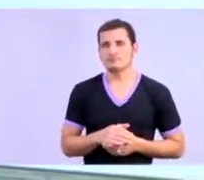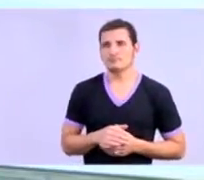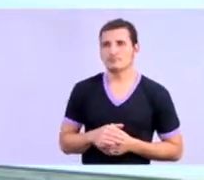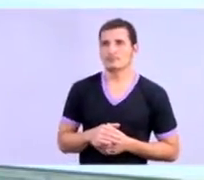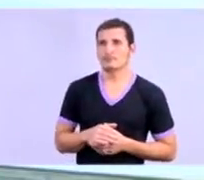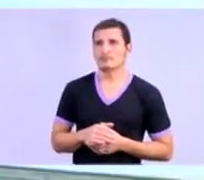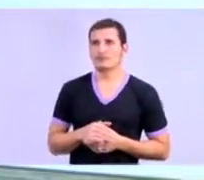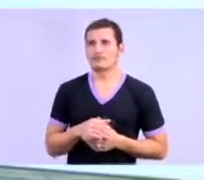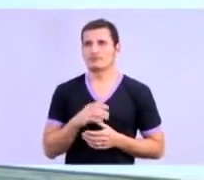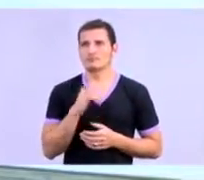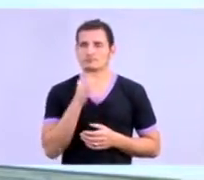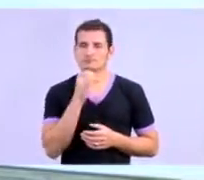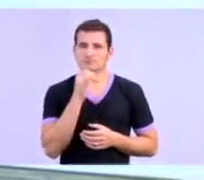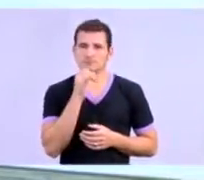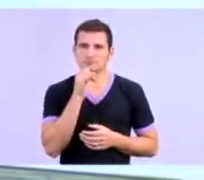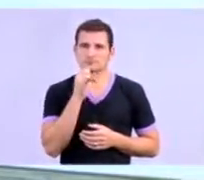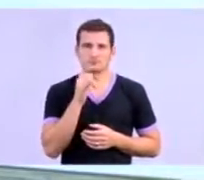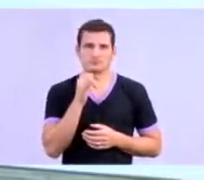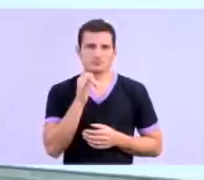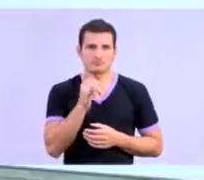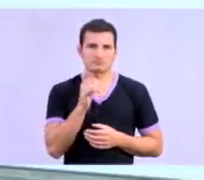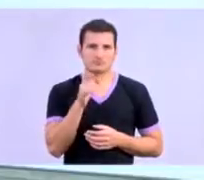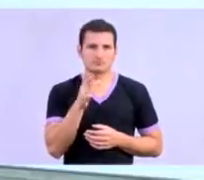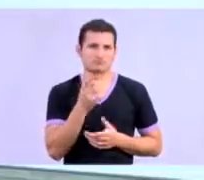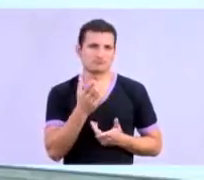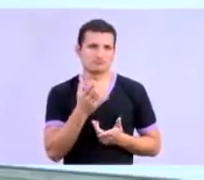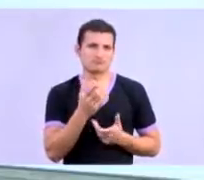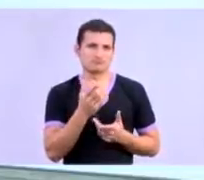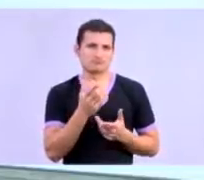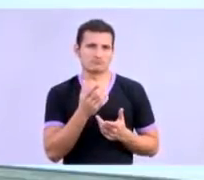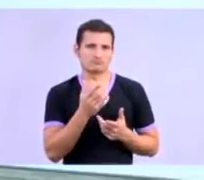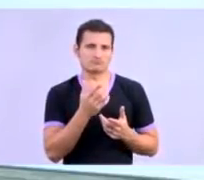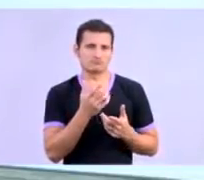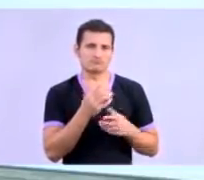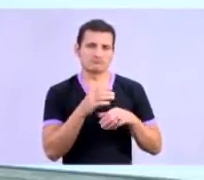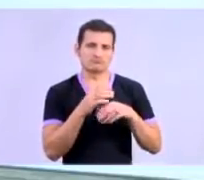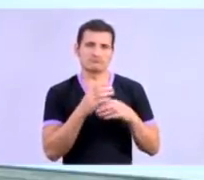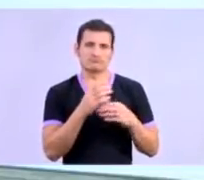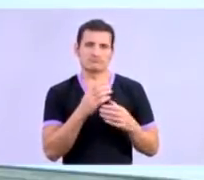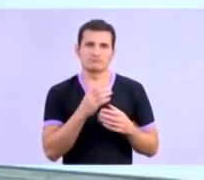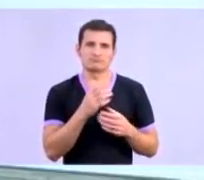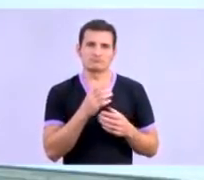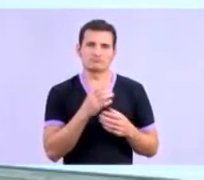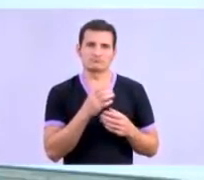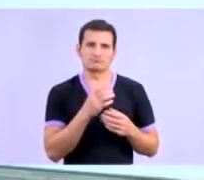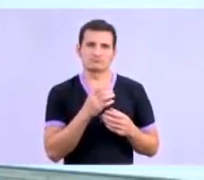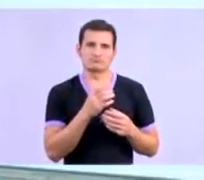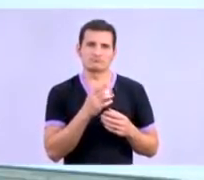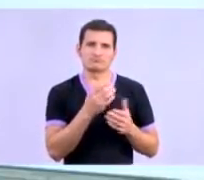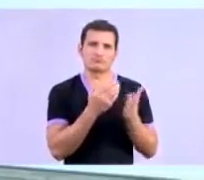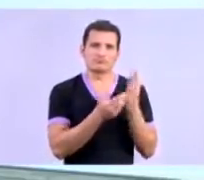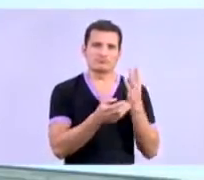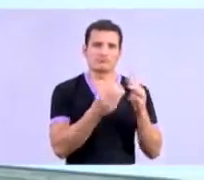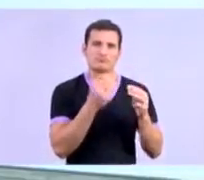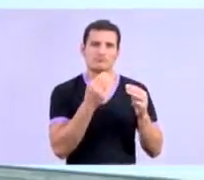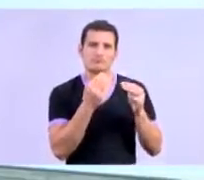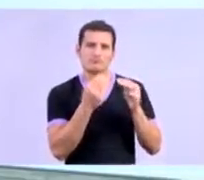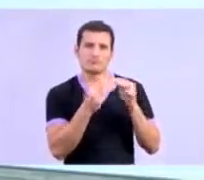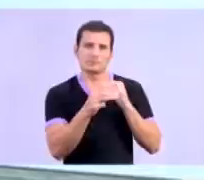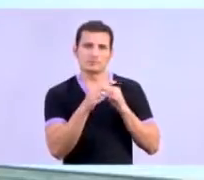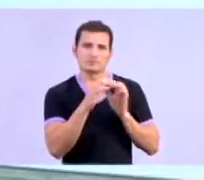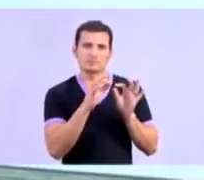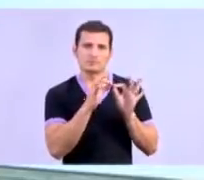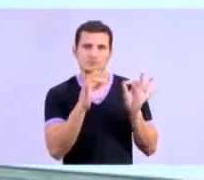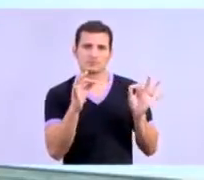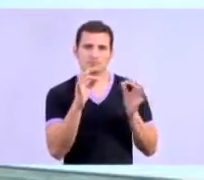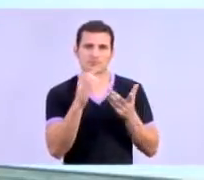não quer ouvir, você quer ouvir a mensagem, só que você perdeu um pedaço da mensagem, não necessariamente a